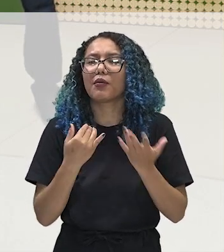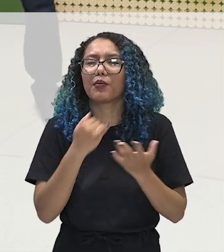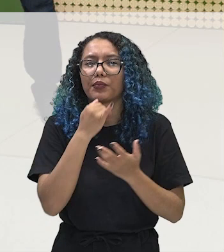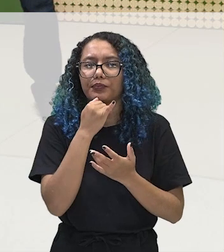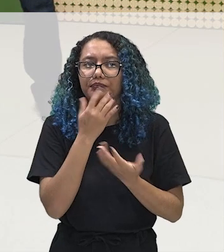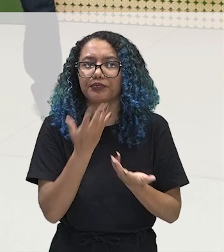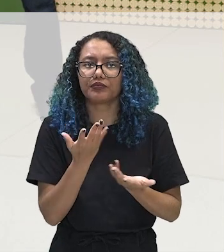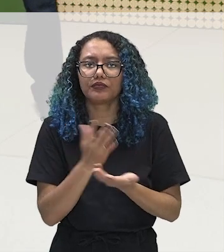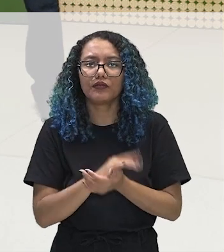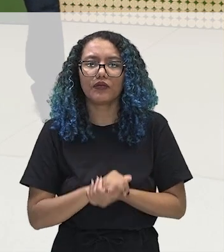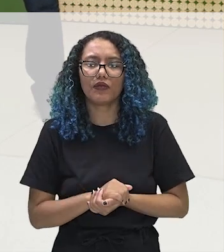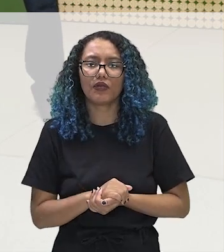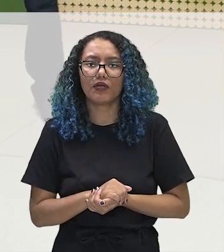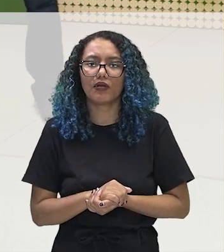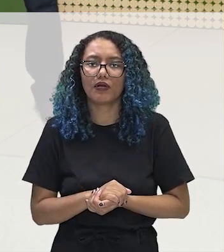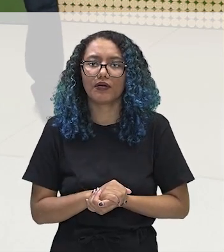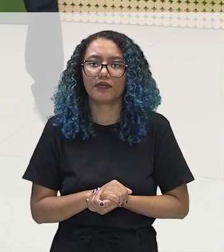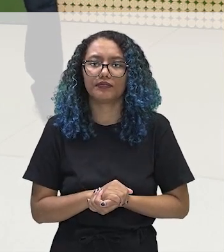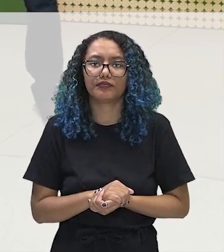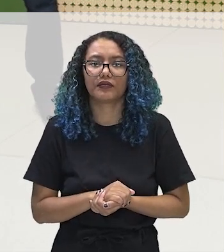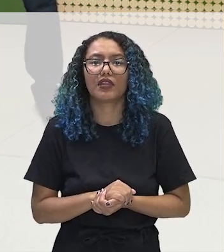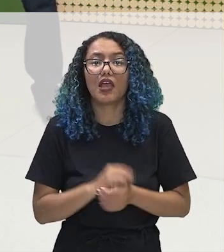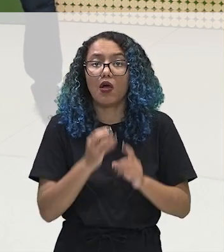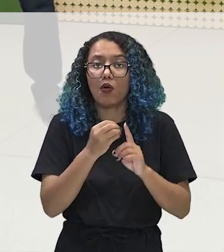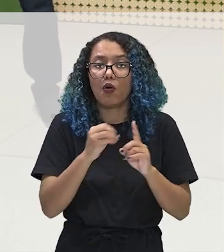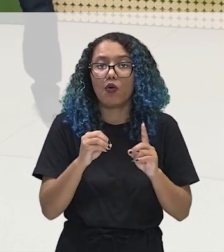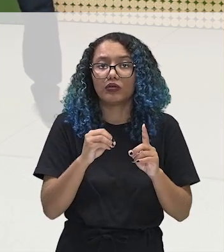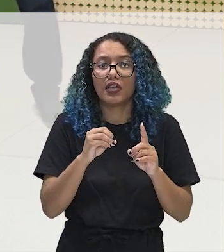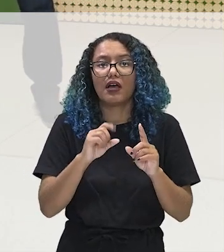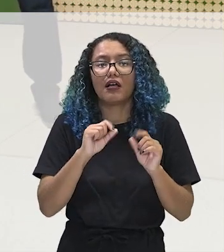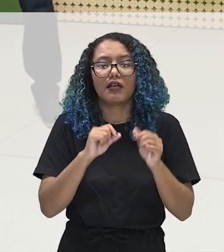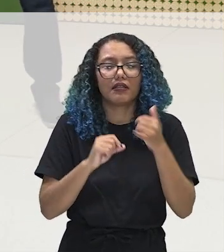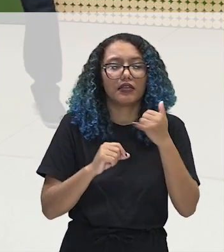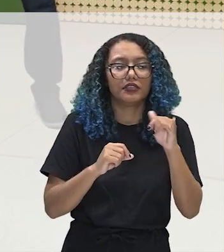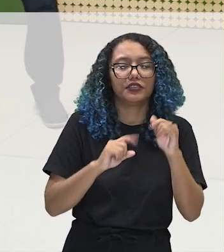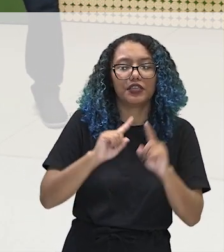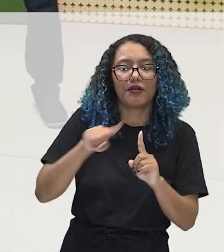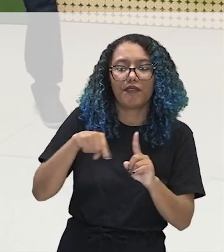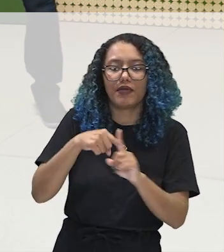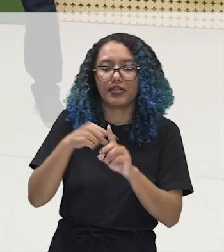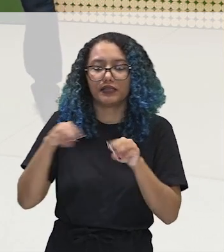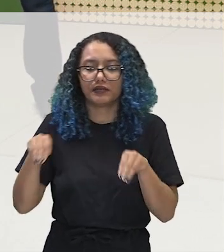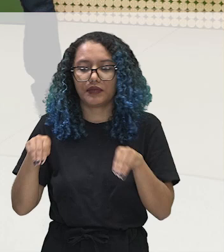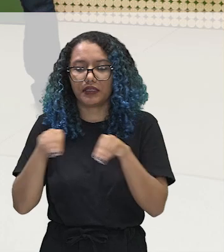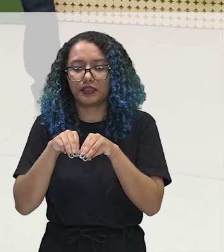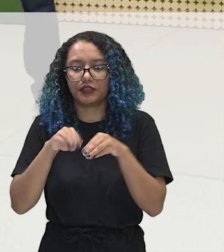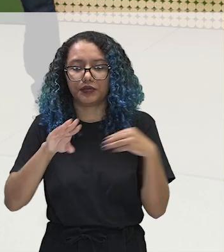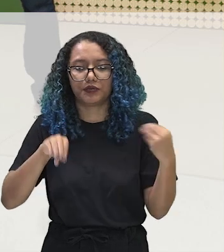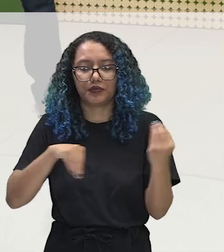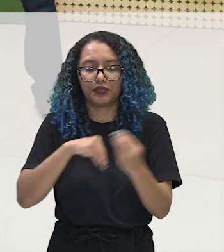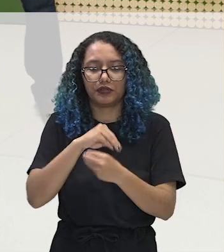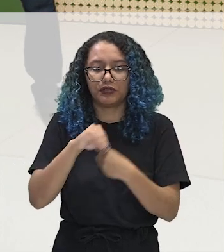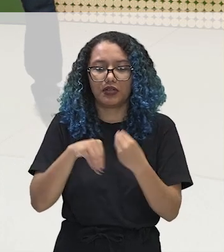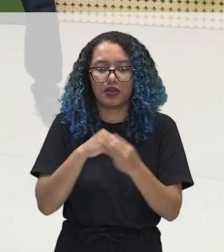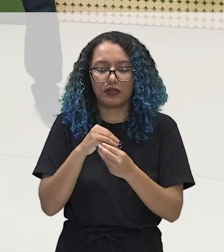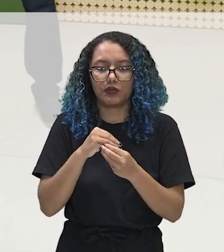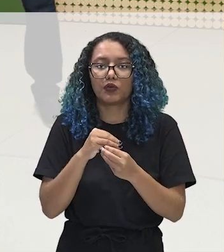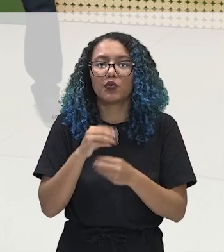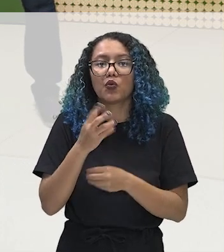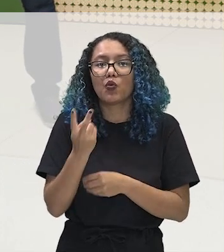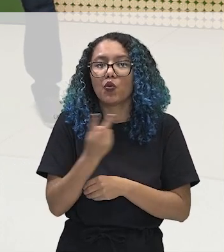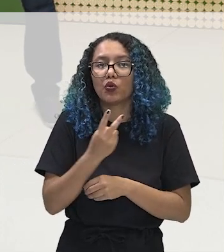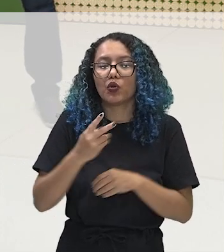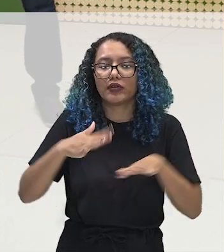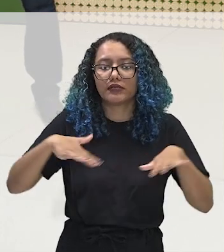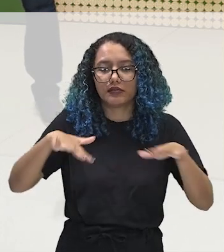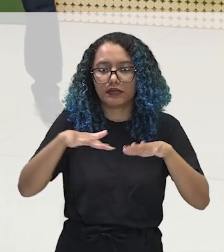eletromagnética, ela é uma onda de eletricidade e magnetismo. É um campo magnético e elétrico funcionando juntos. É